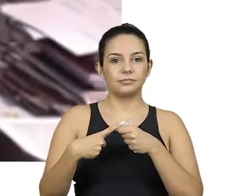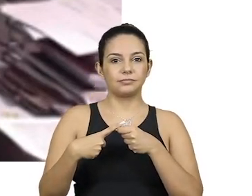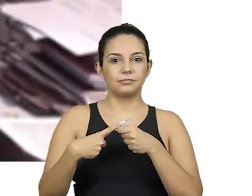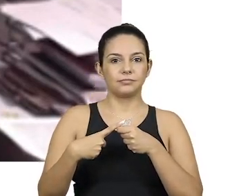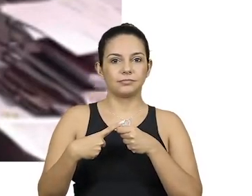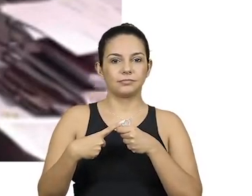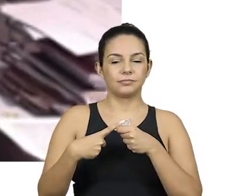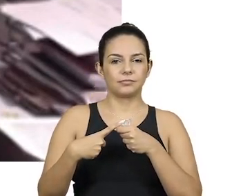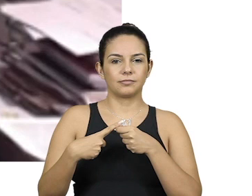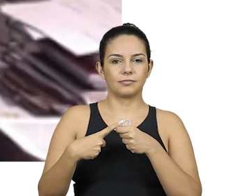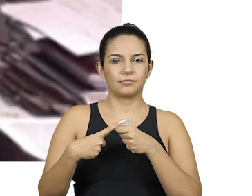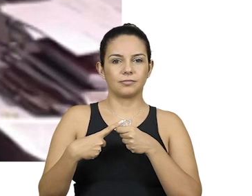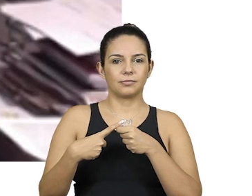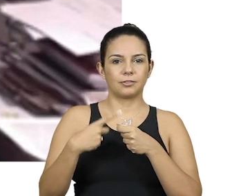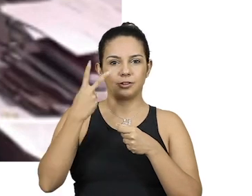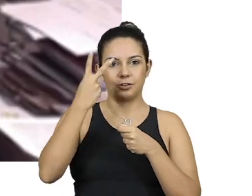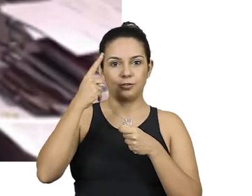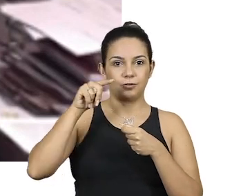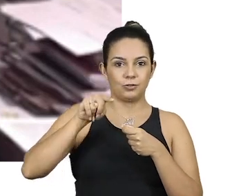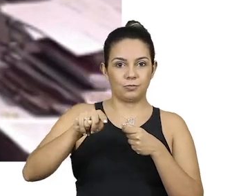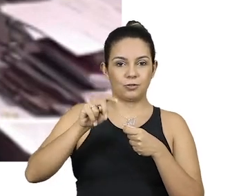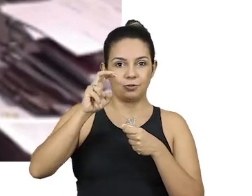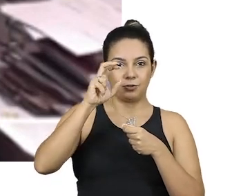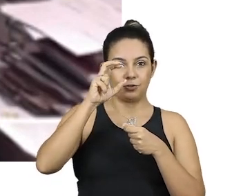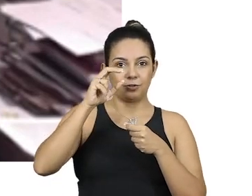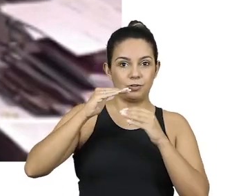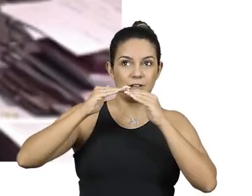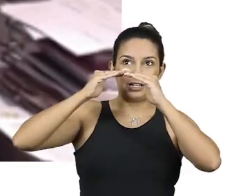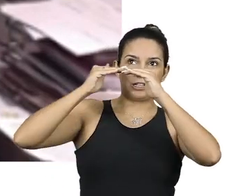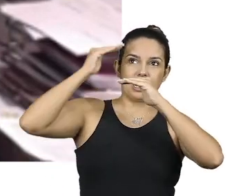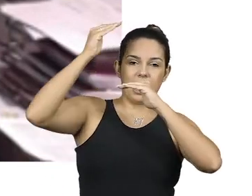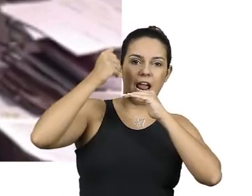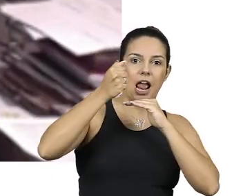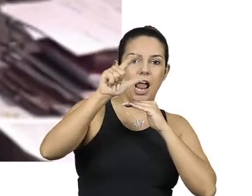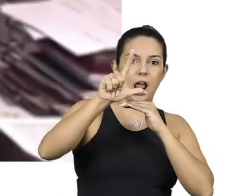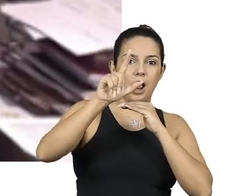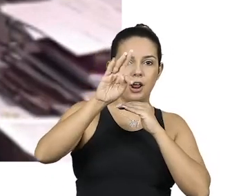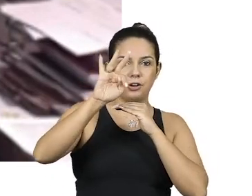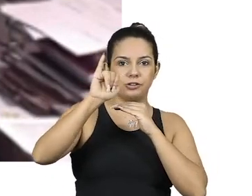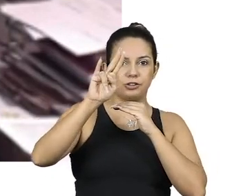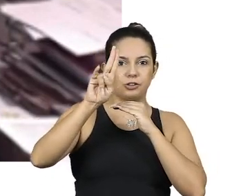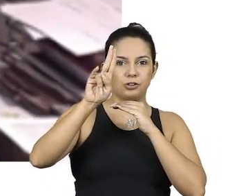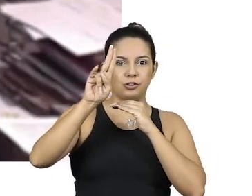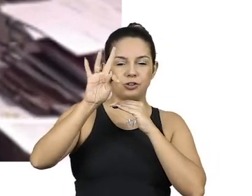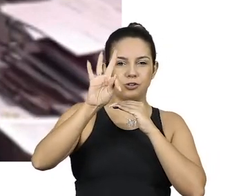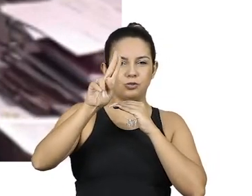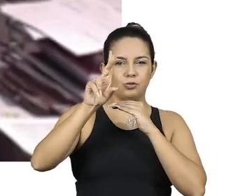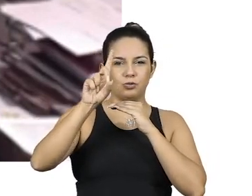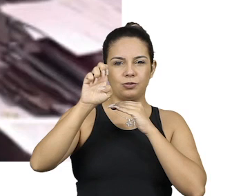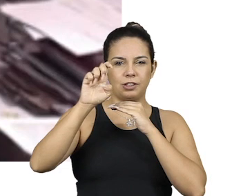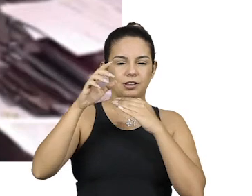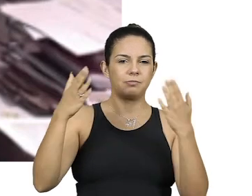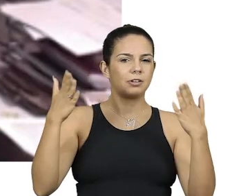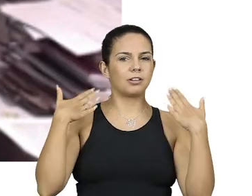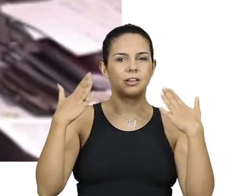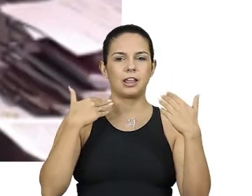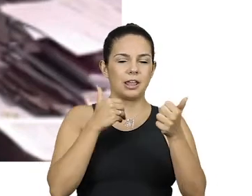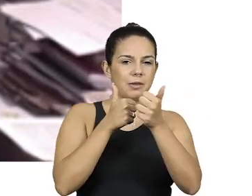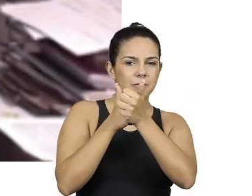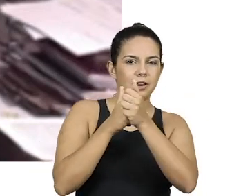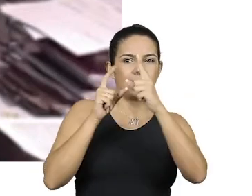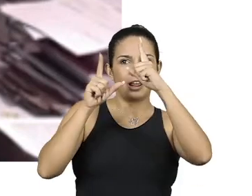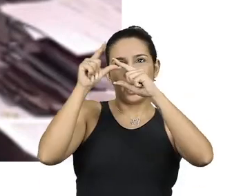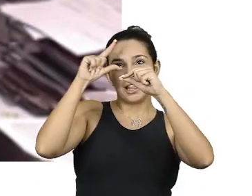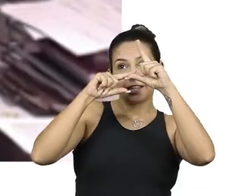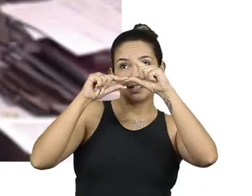de altiplano, a 2.050 metros de altitude, fresca, próxima